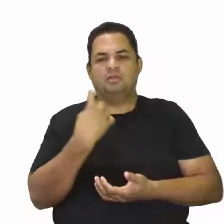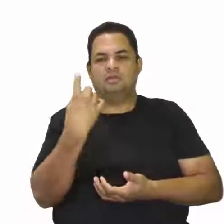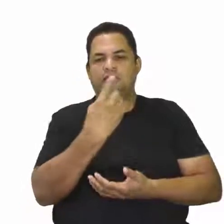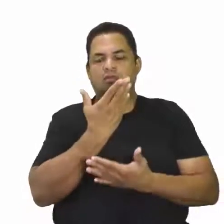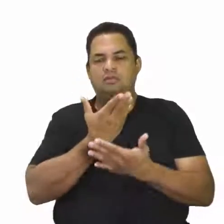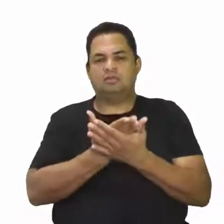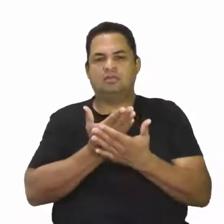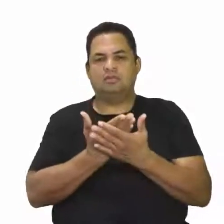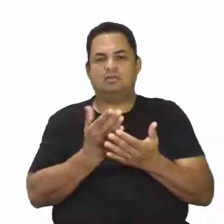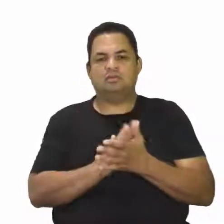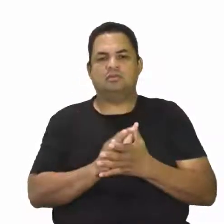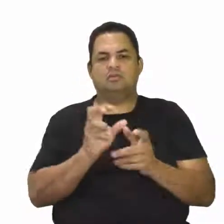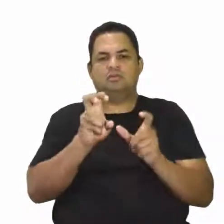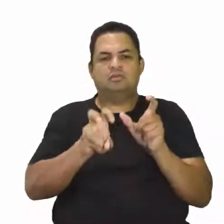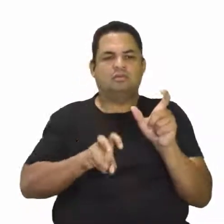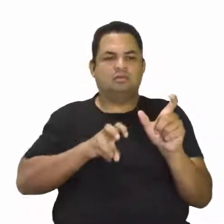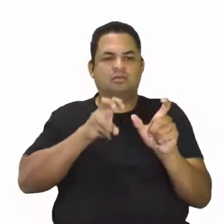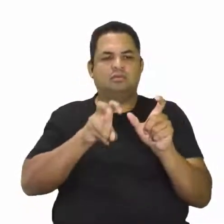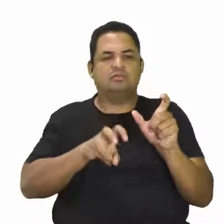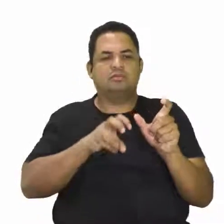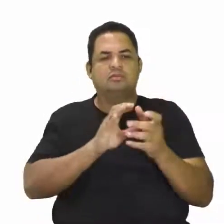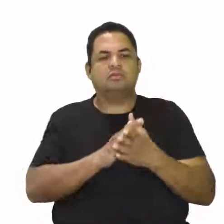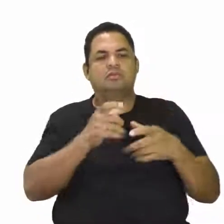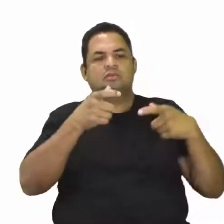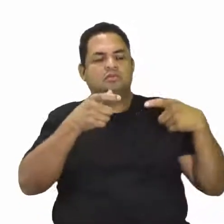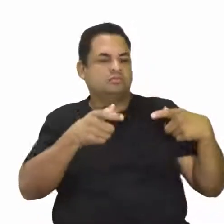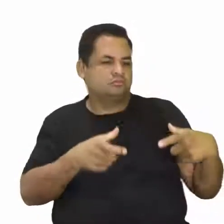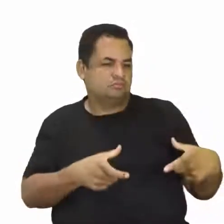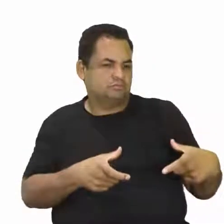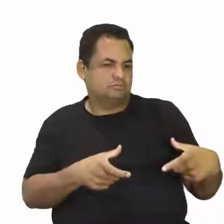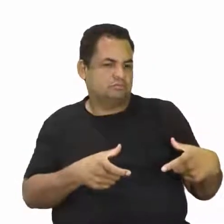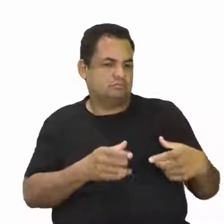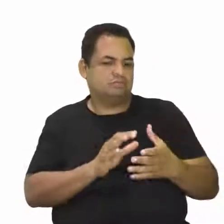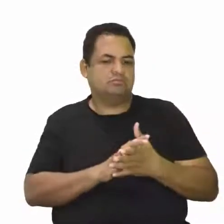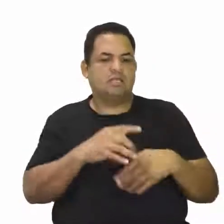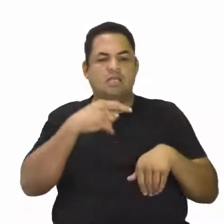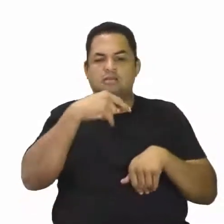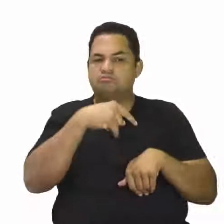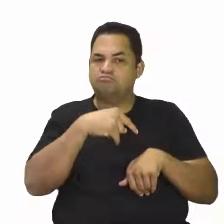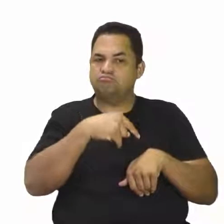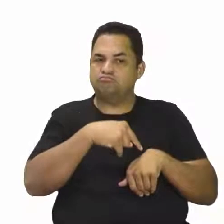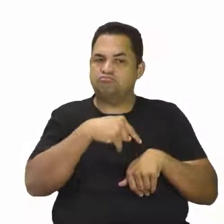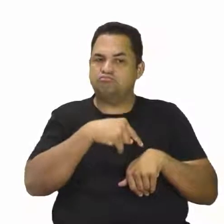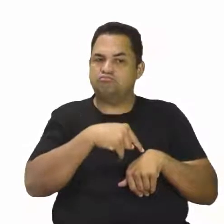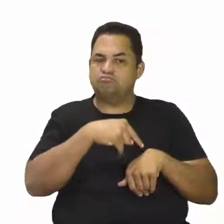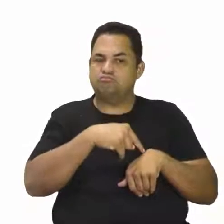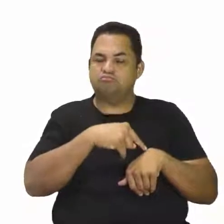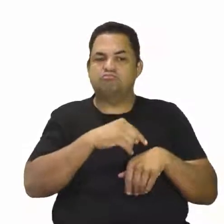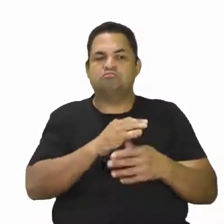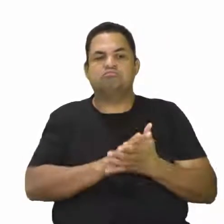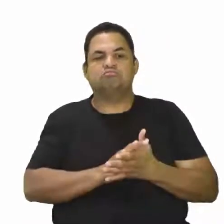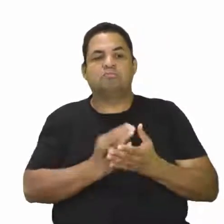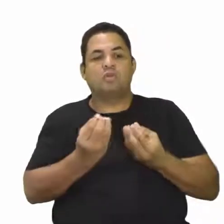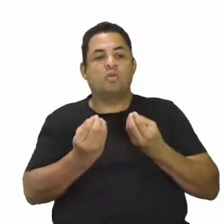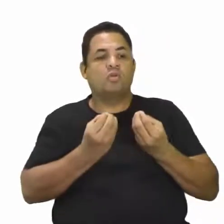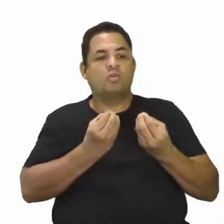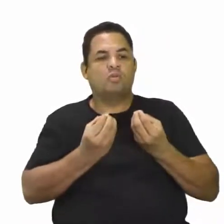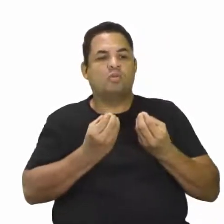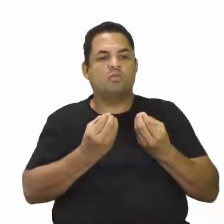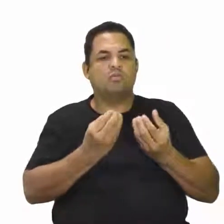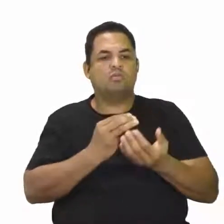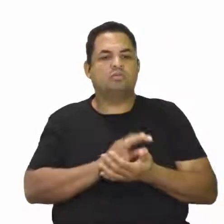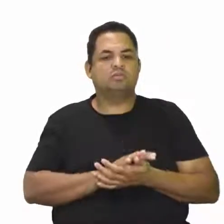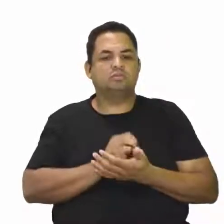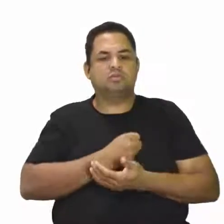que nós temos o advérbio de lugar, o advérbio de tempo, igualzinho na língua portuguesa, o de modo, o